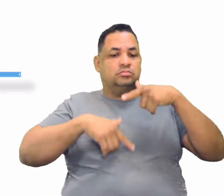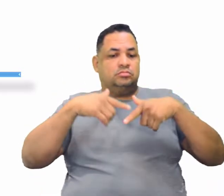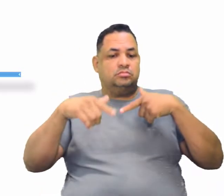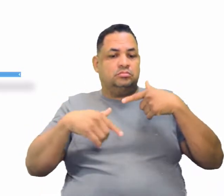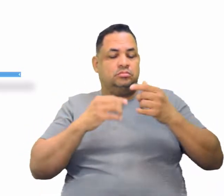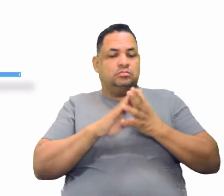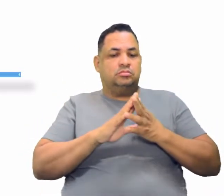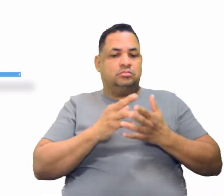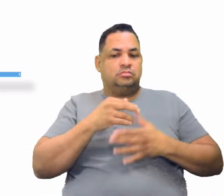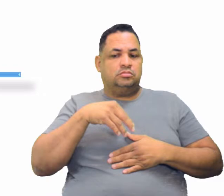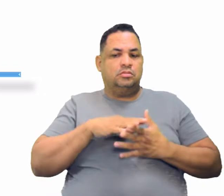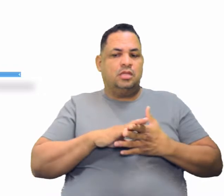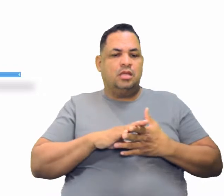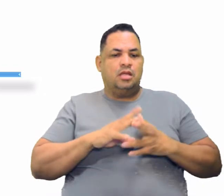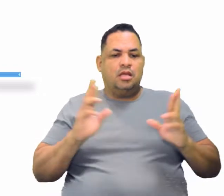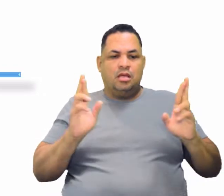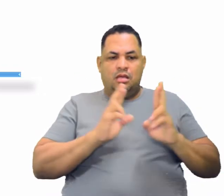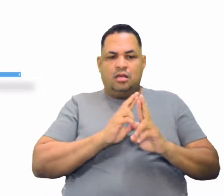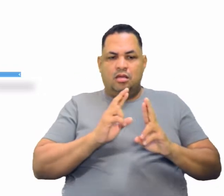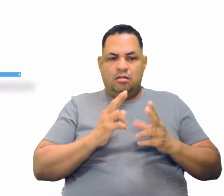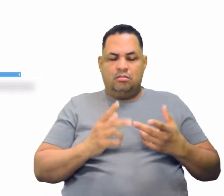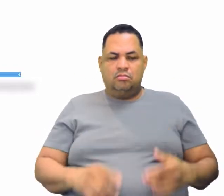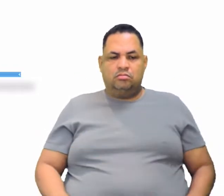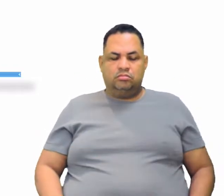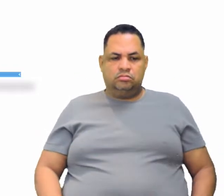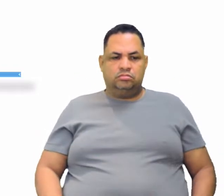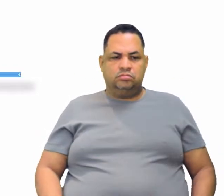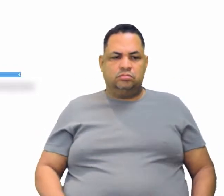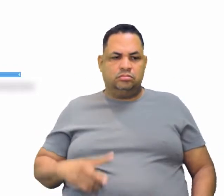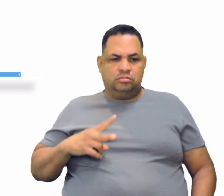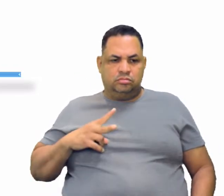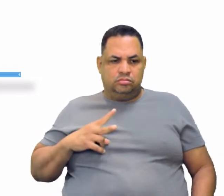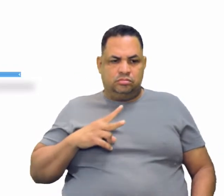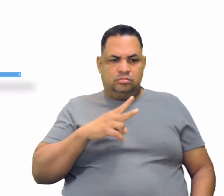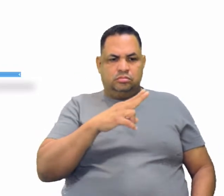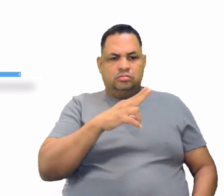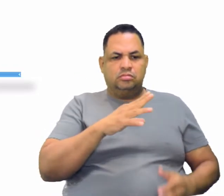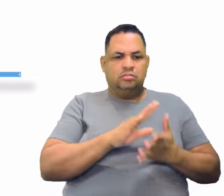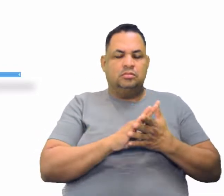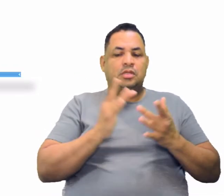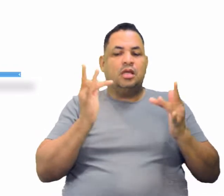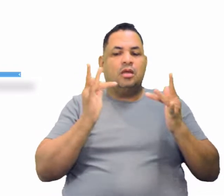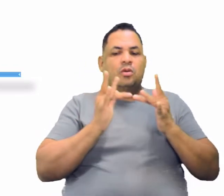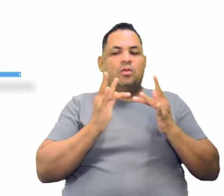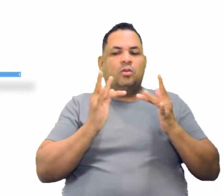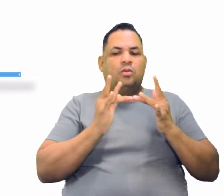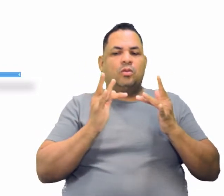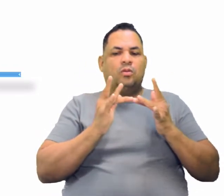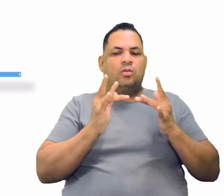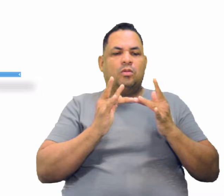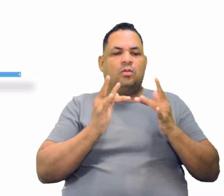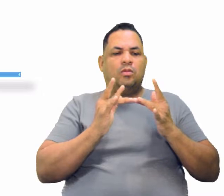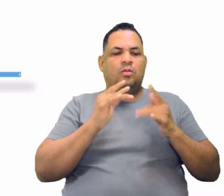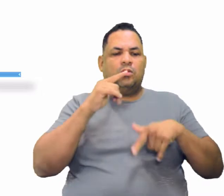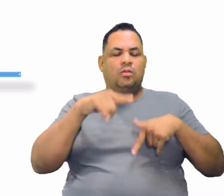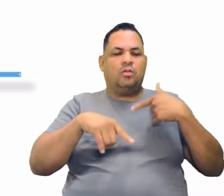corpos diferentes. A força de atrito, nesse caso, está atuando no mesmo corpo da força de ação. elas vão ter o quê? Sim,